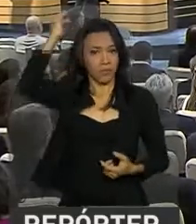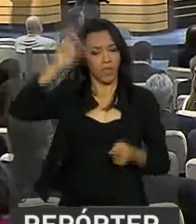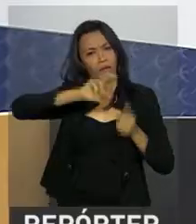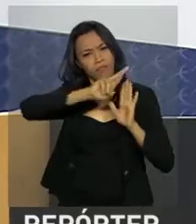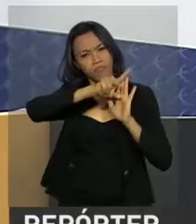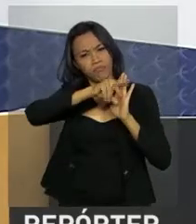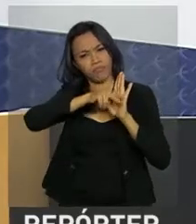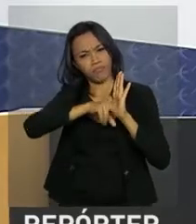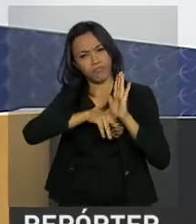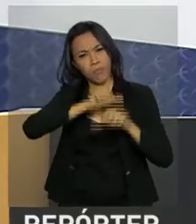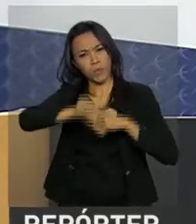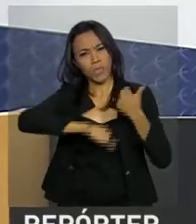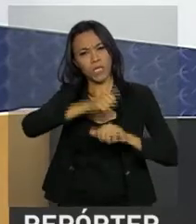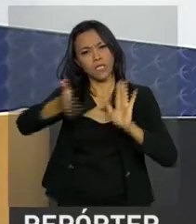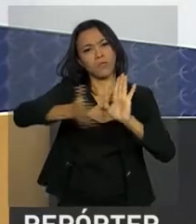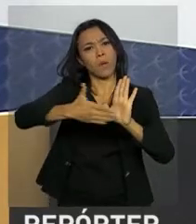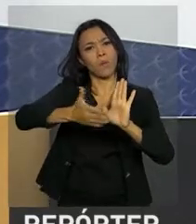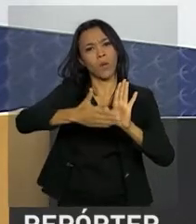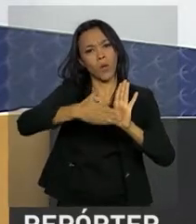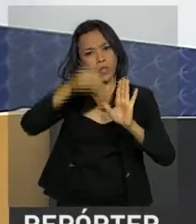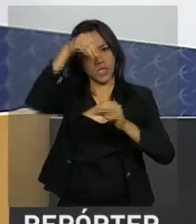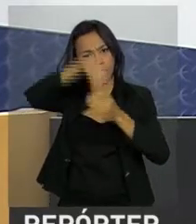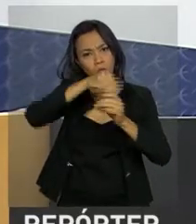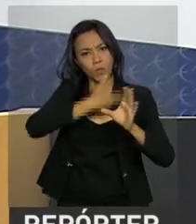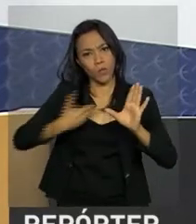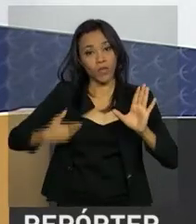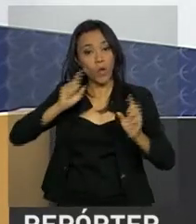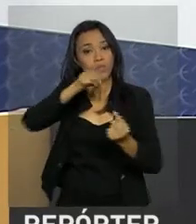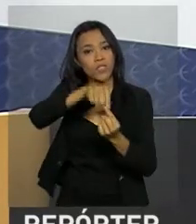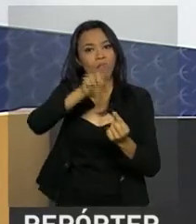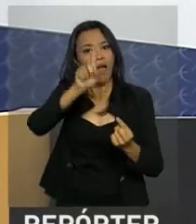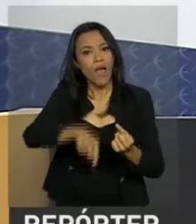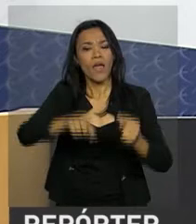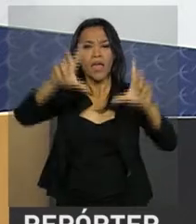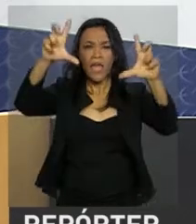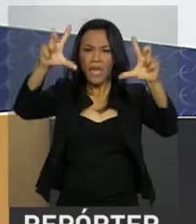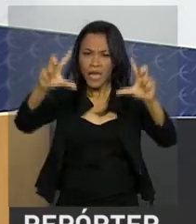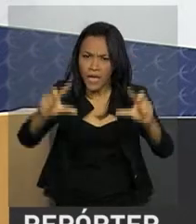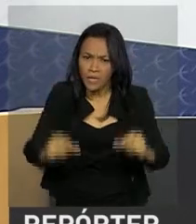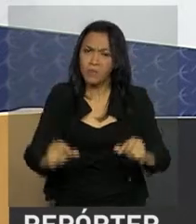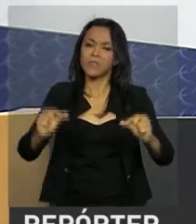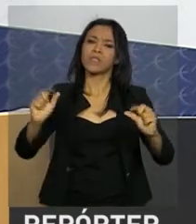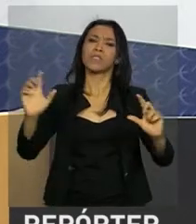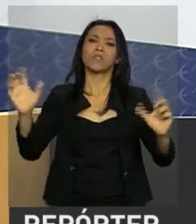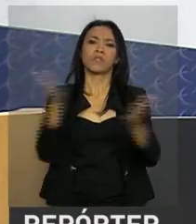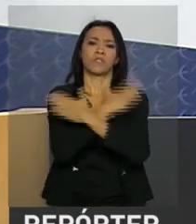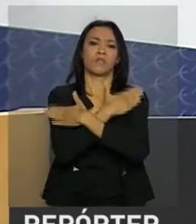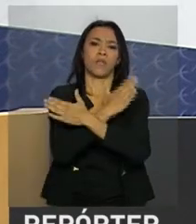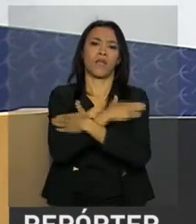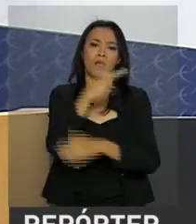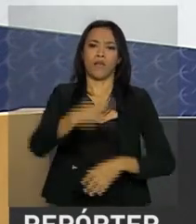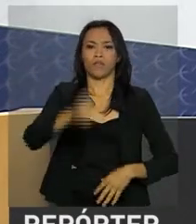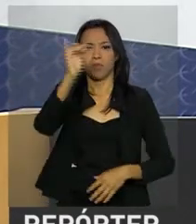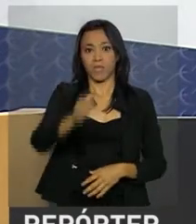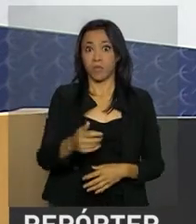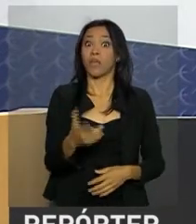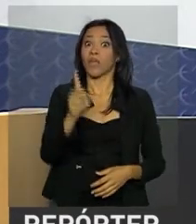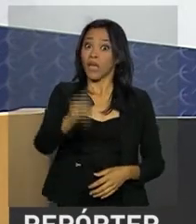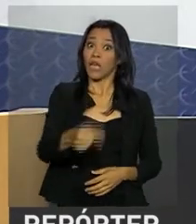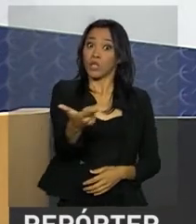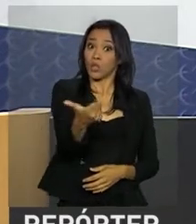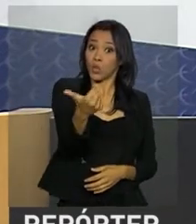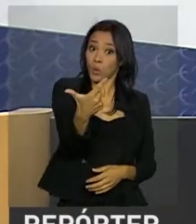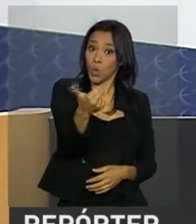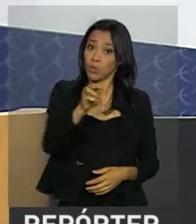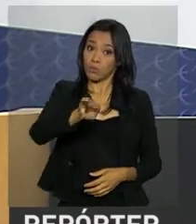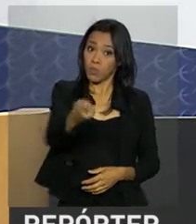sendo propostas pelo governo têm um único objetivo: reduzir a massa de desempregados no país, que chega a 12 milhões de